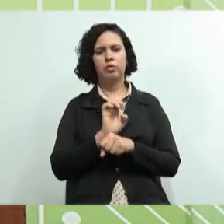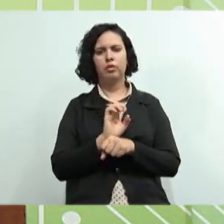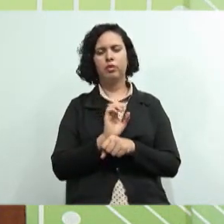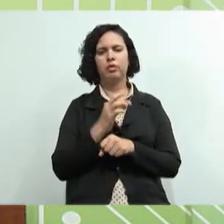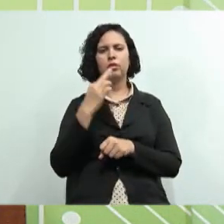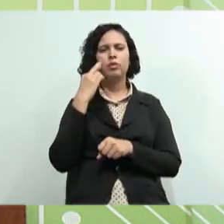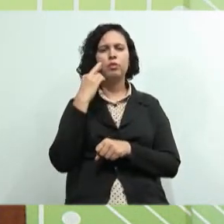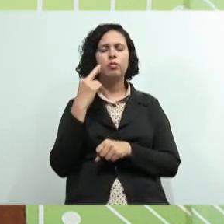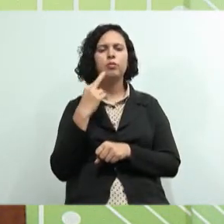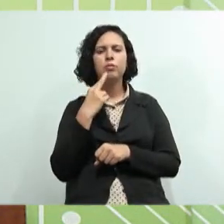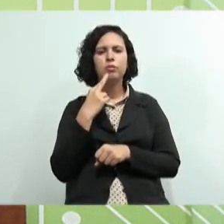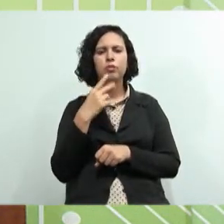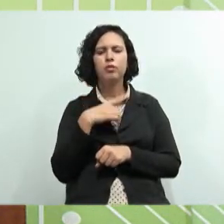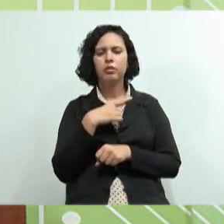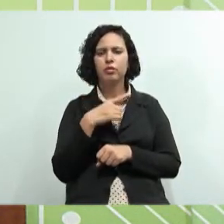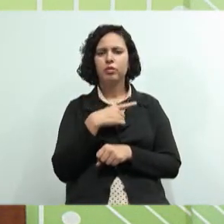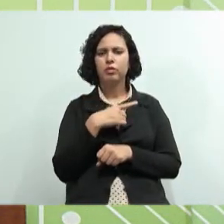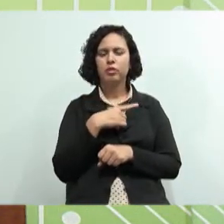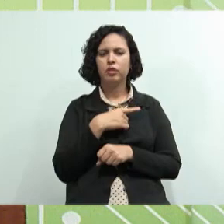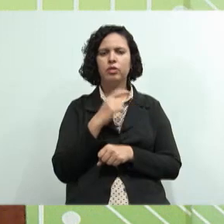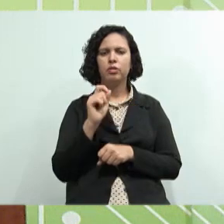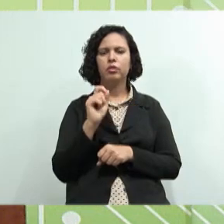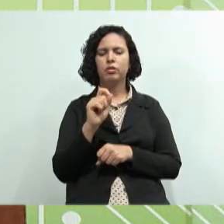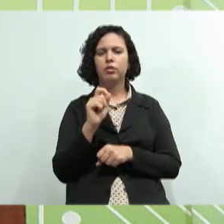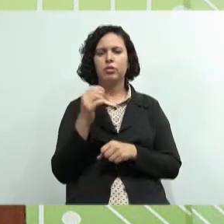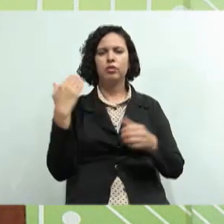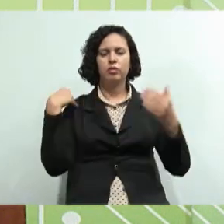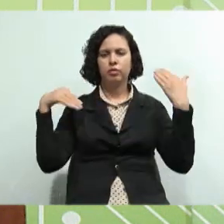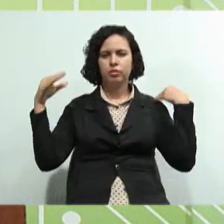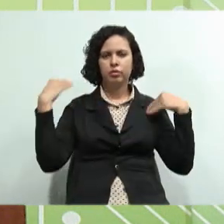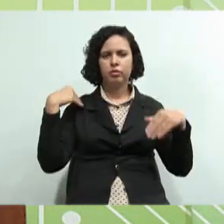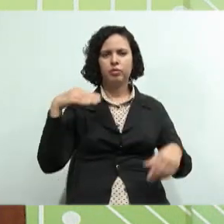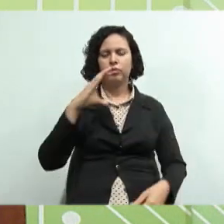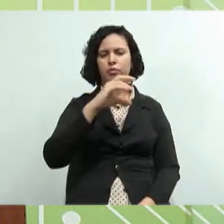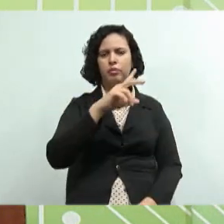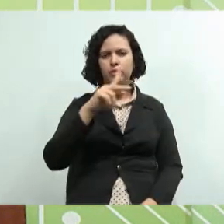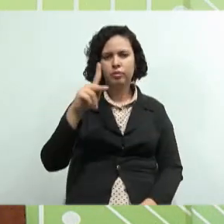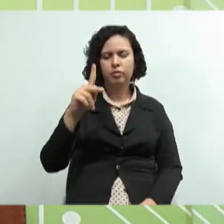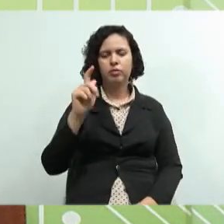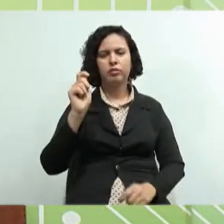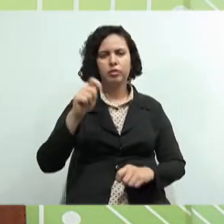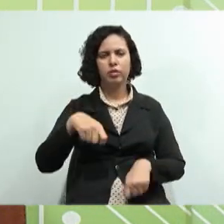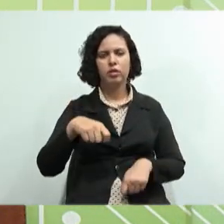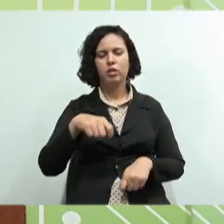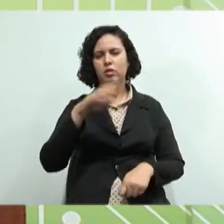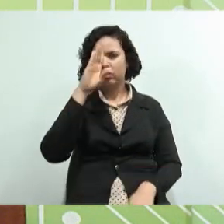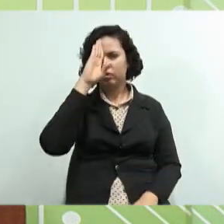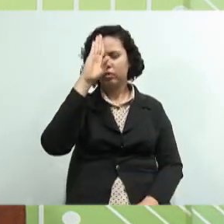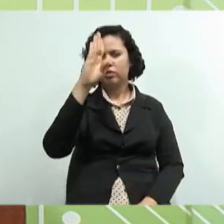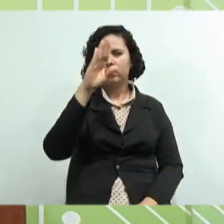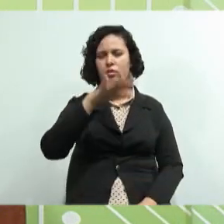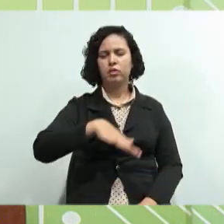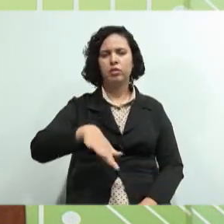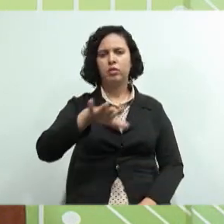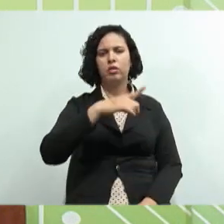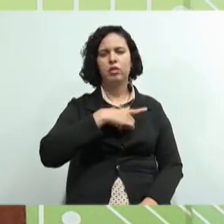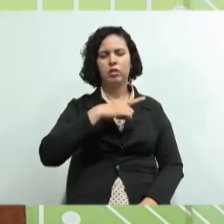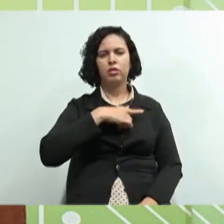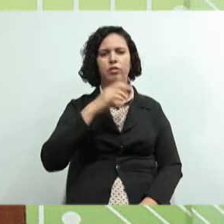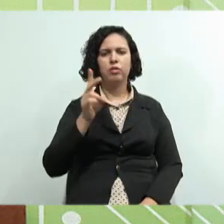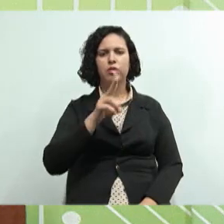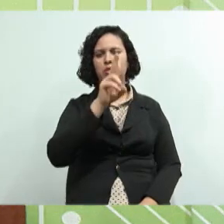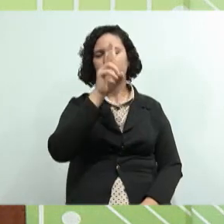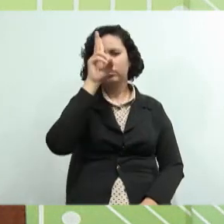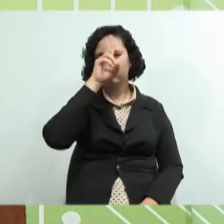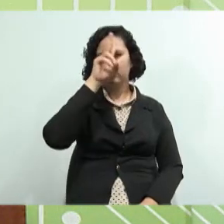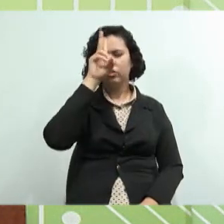potencial, por exemplo, turístico. E podem surgir cooperativas de turismo, principalmente em algumas regiões que têm valor histórico ou alguns recursos